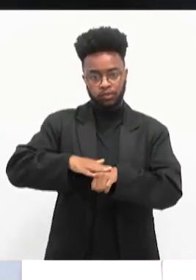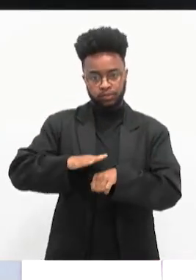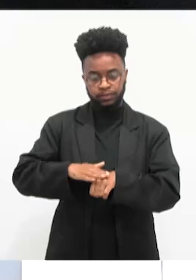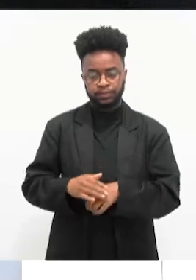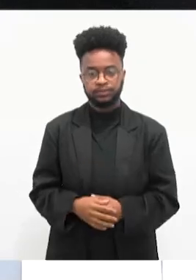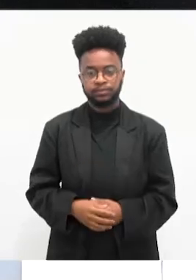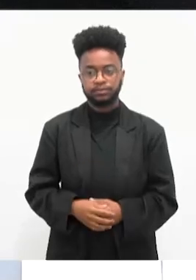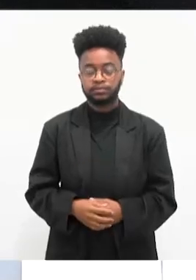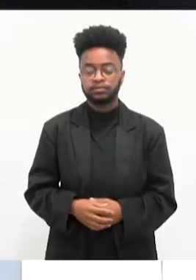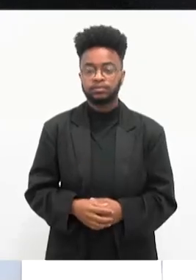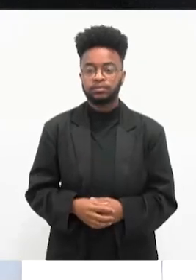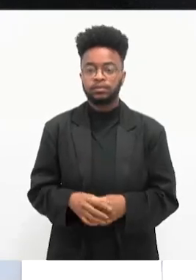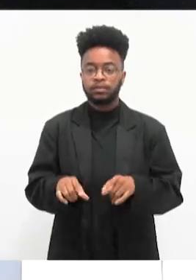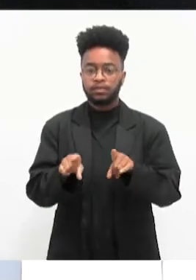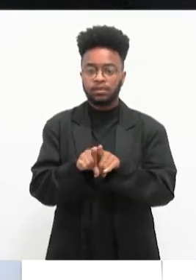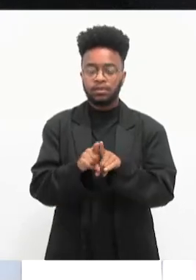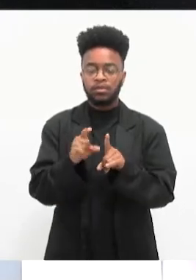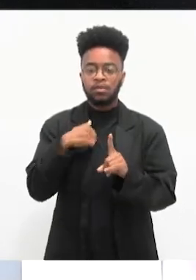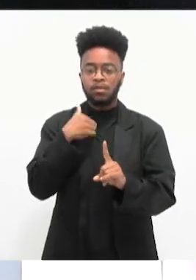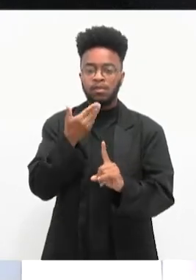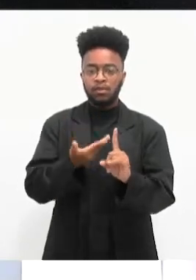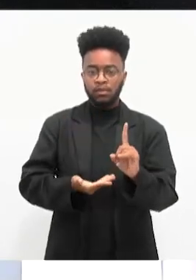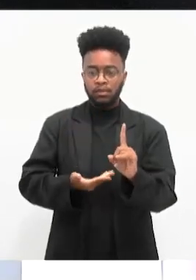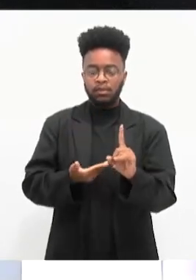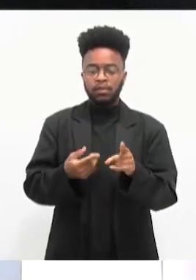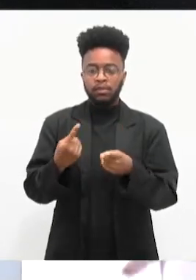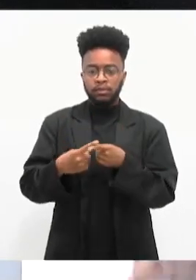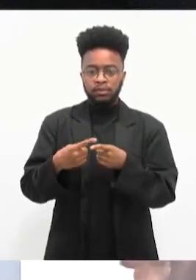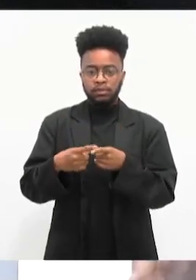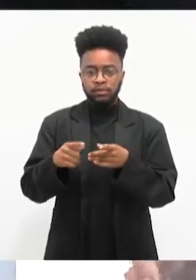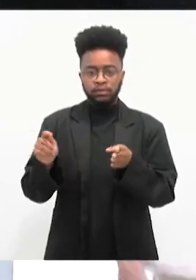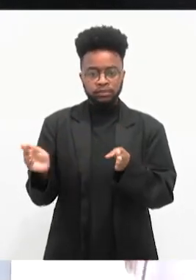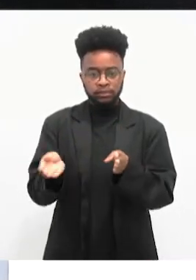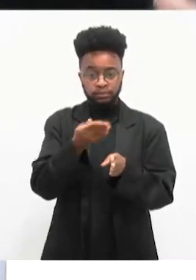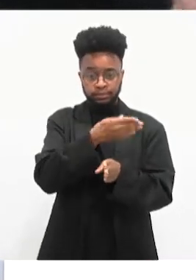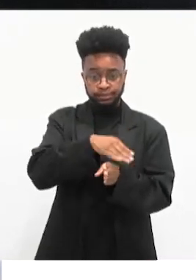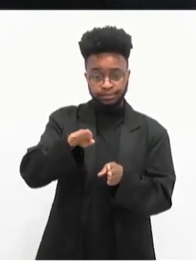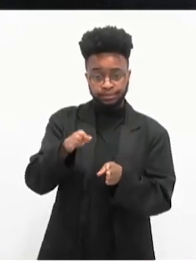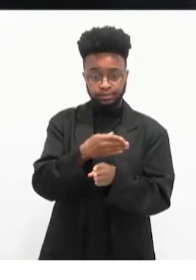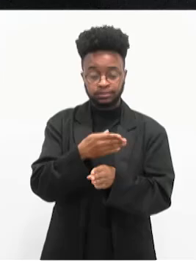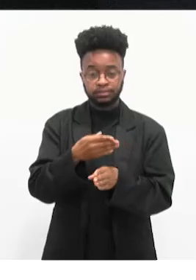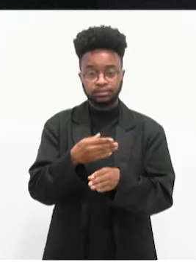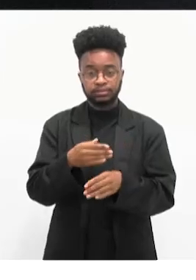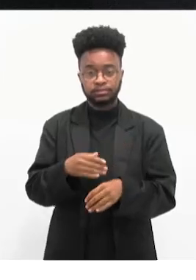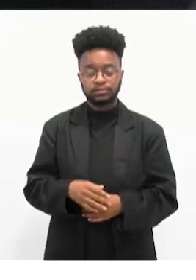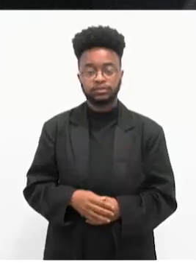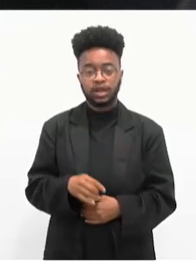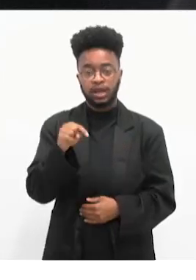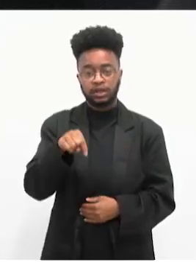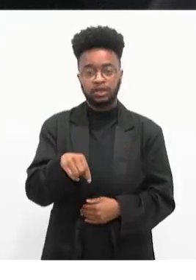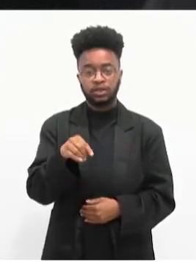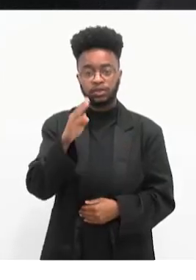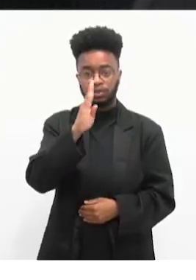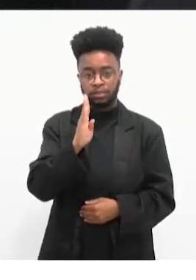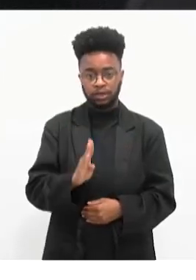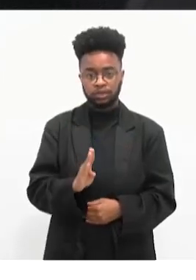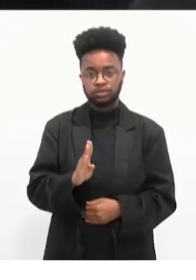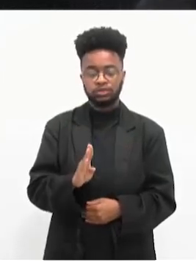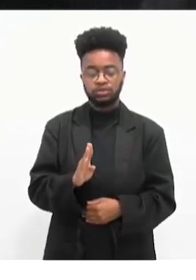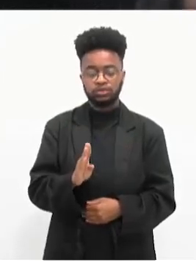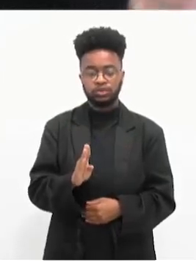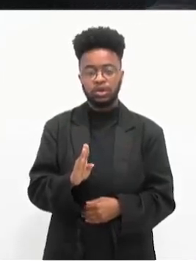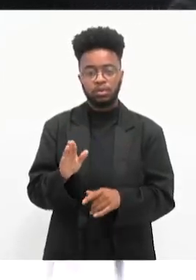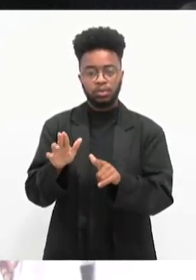Inclusive, eu homenageei, porque o beach tênis foi trazido para o Brasil oriundo da